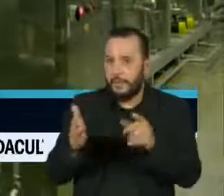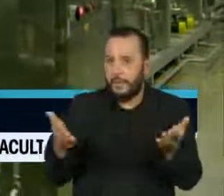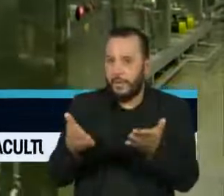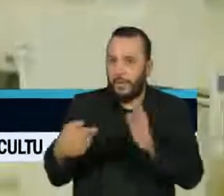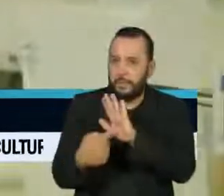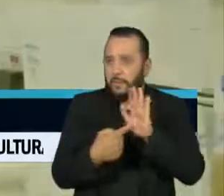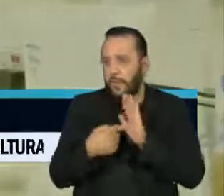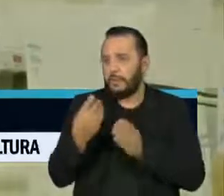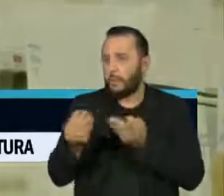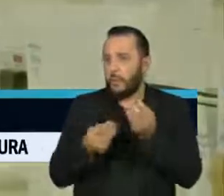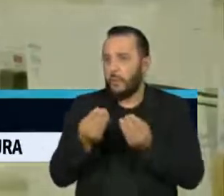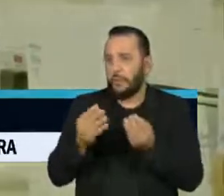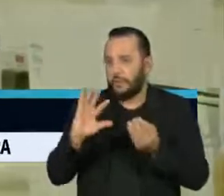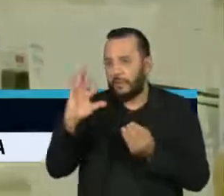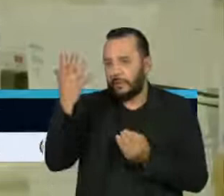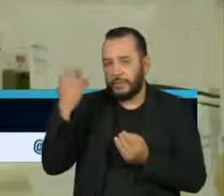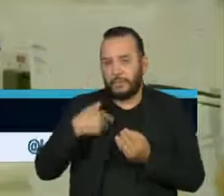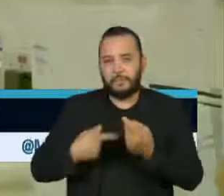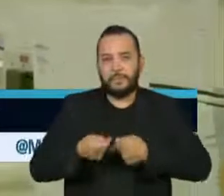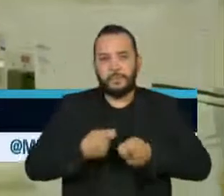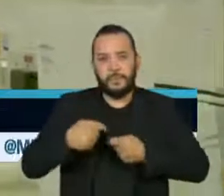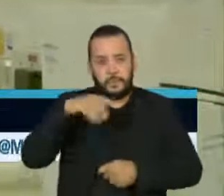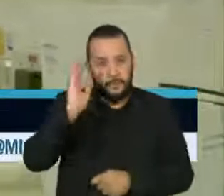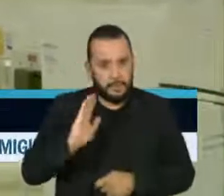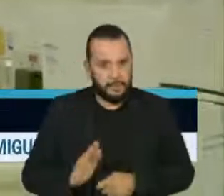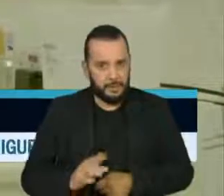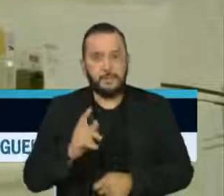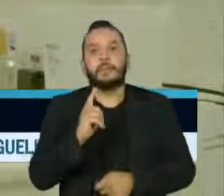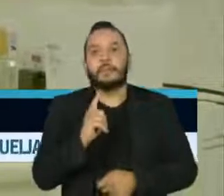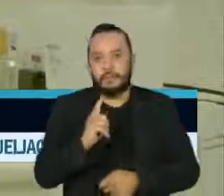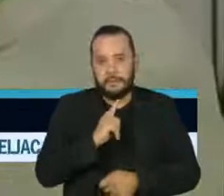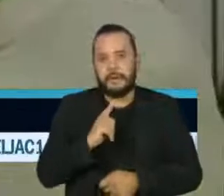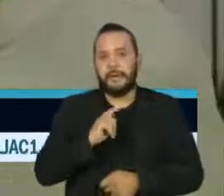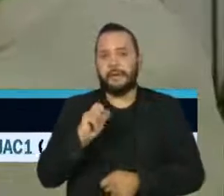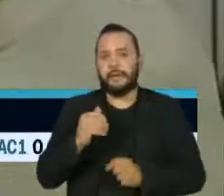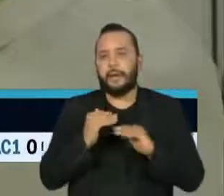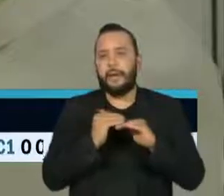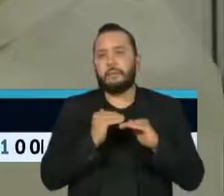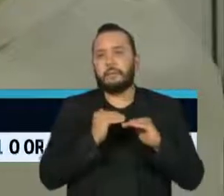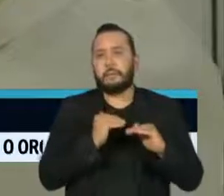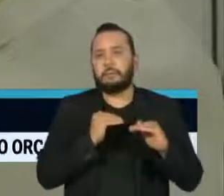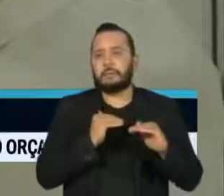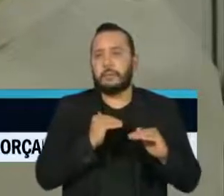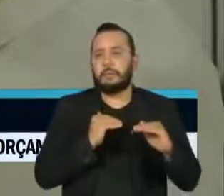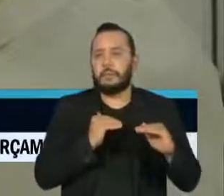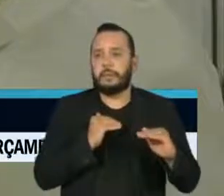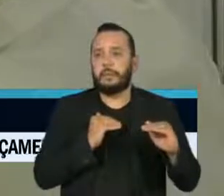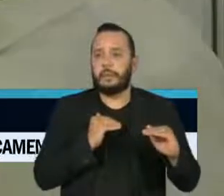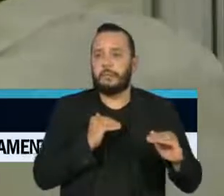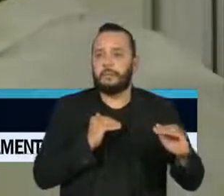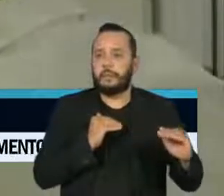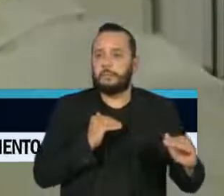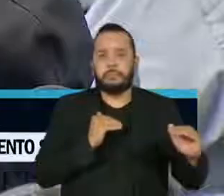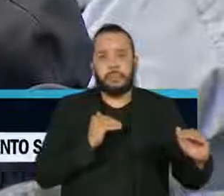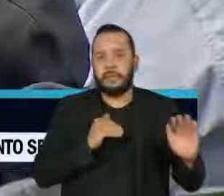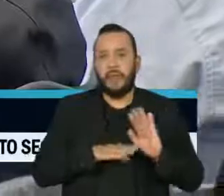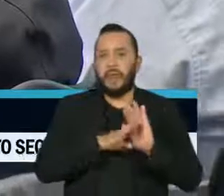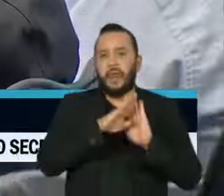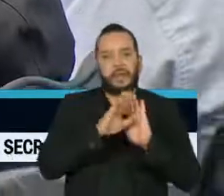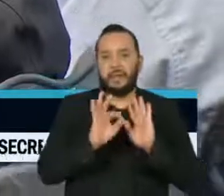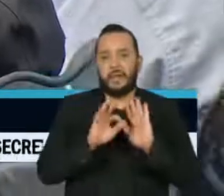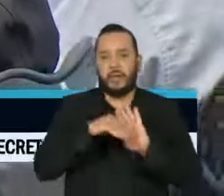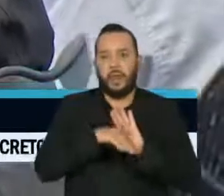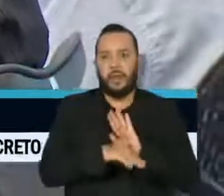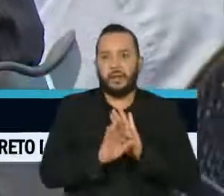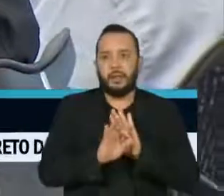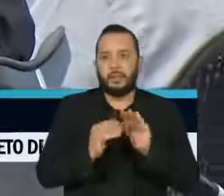dado pistas. A economia brasileira, no mínimo, entrou em banho-maria, ou de outro modo, está praticamente estagnada.